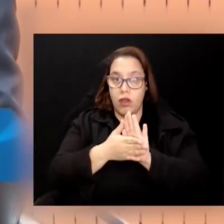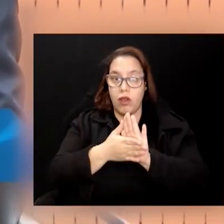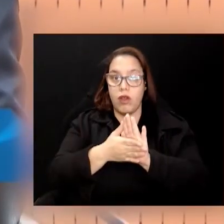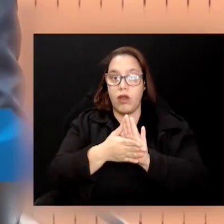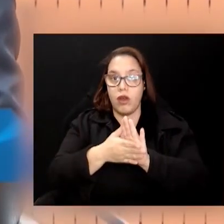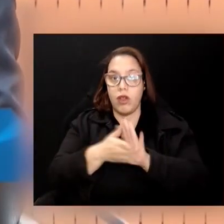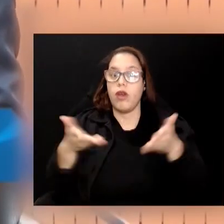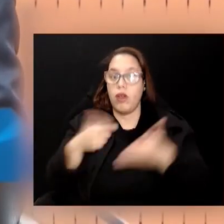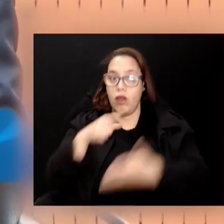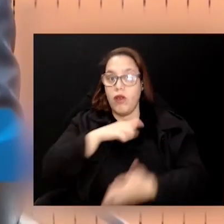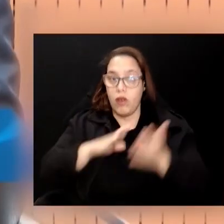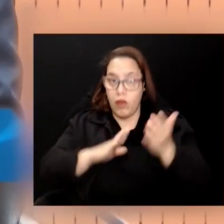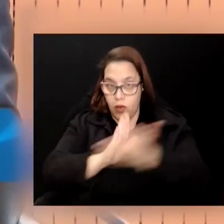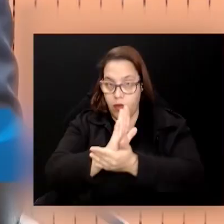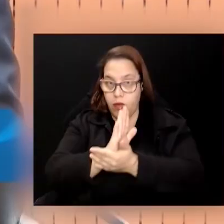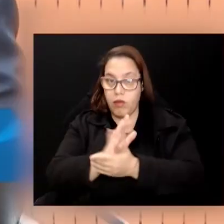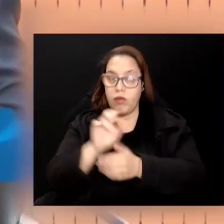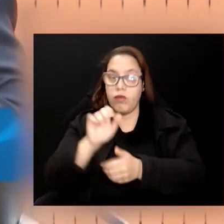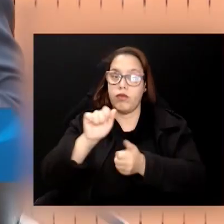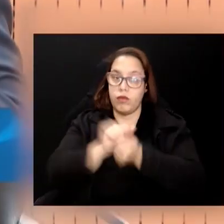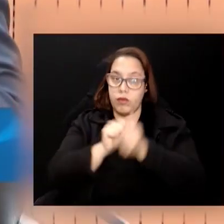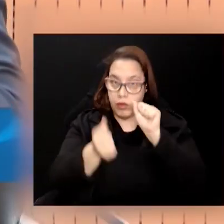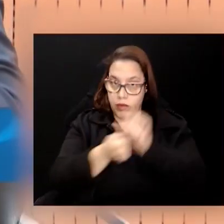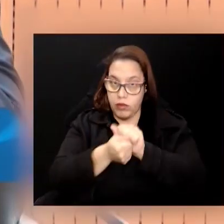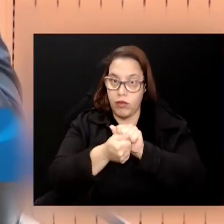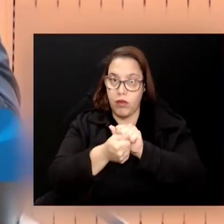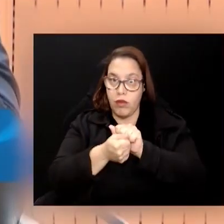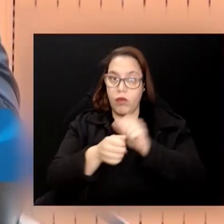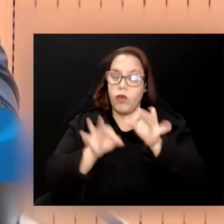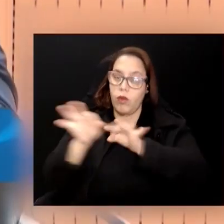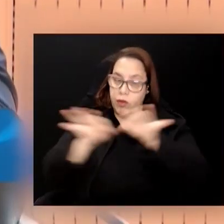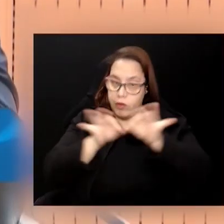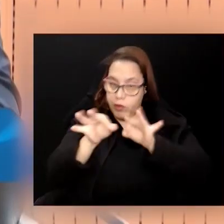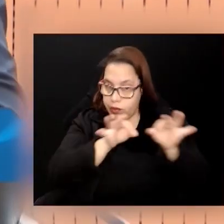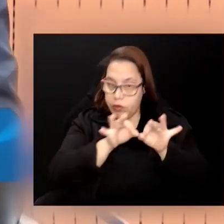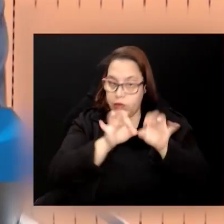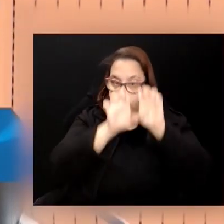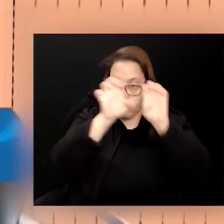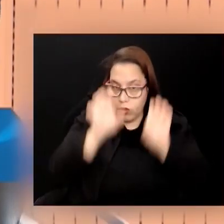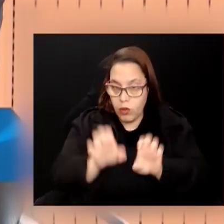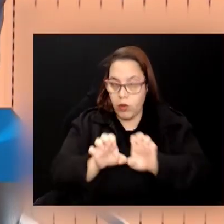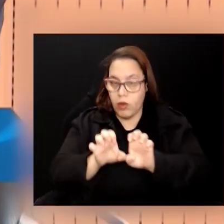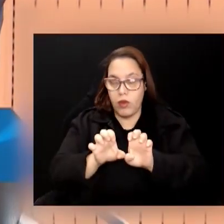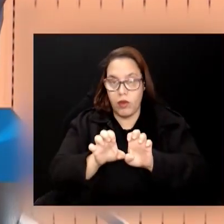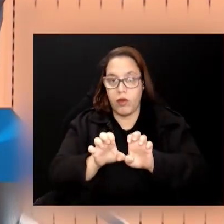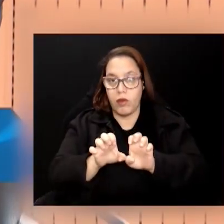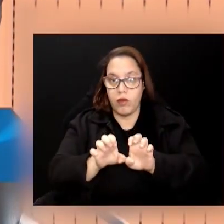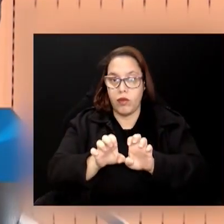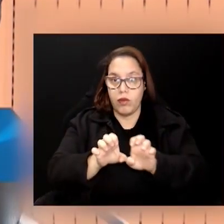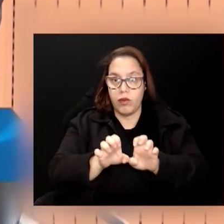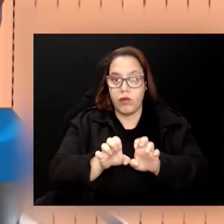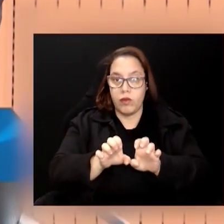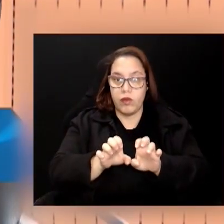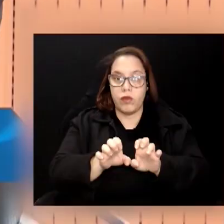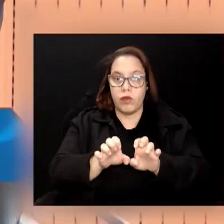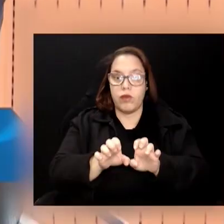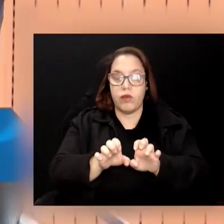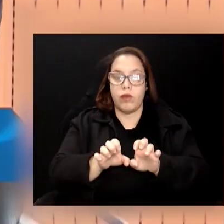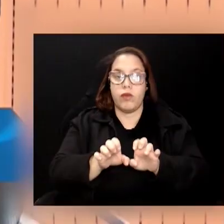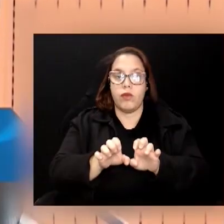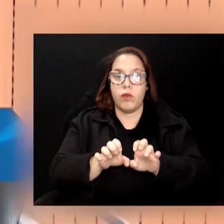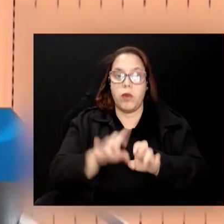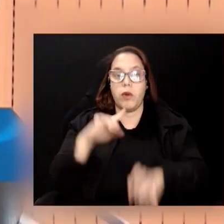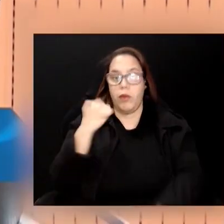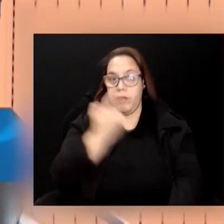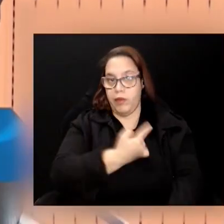aprovamos e regulamentamos e reorganizamos, eu acho que um grande... para nós, eu acho que da cidade de